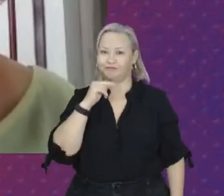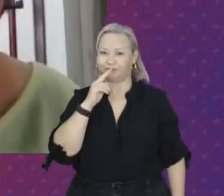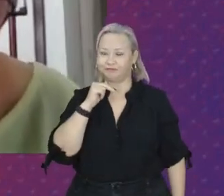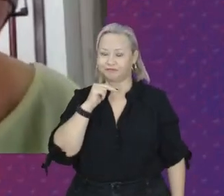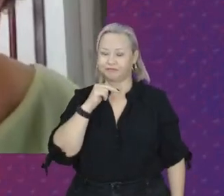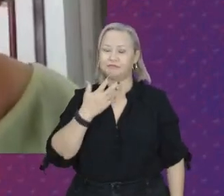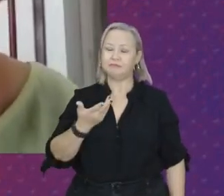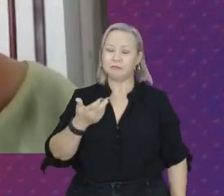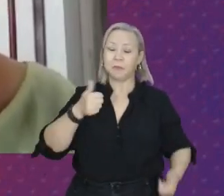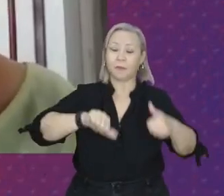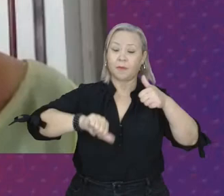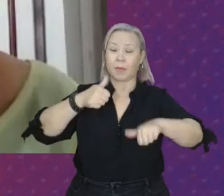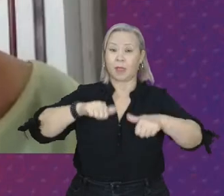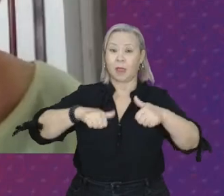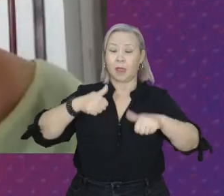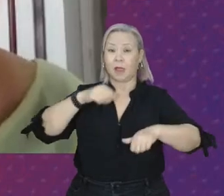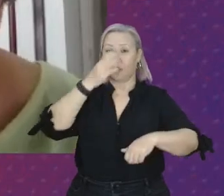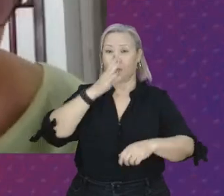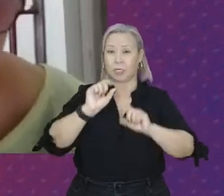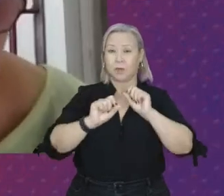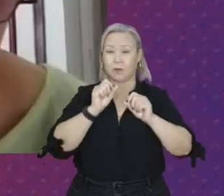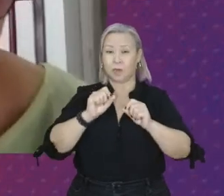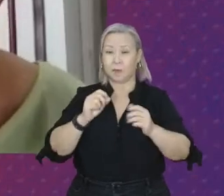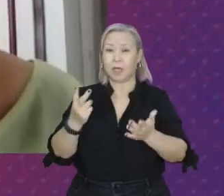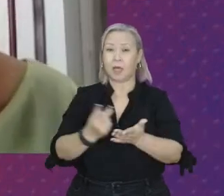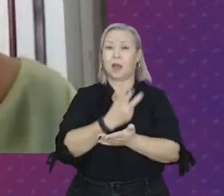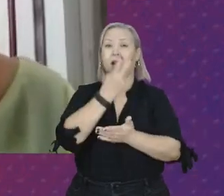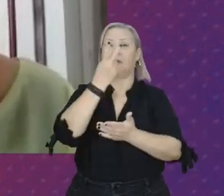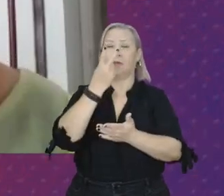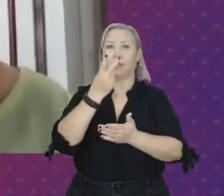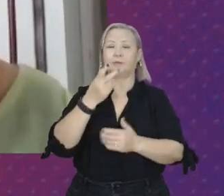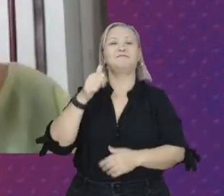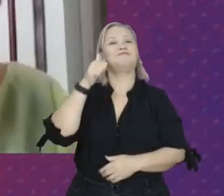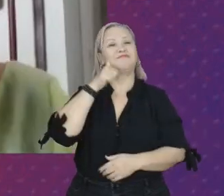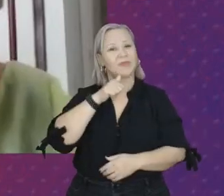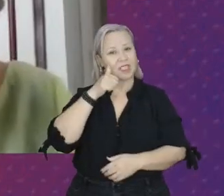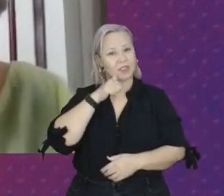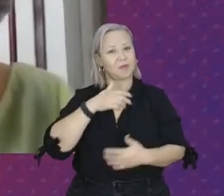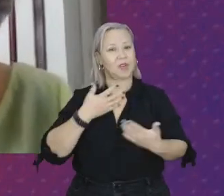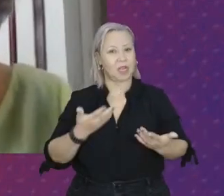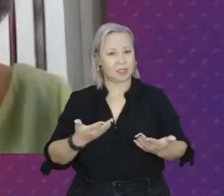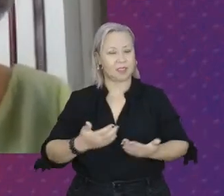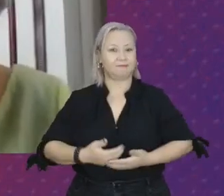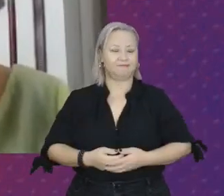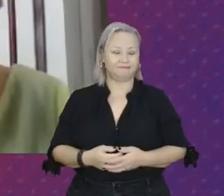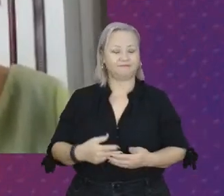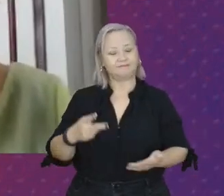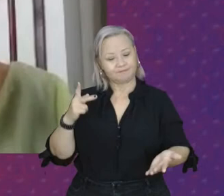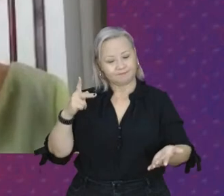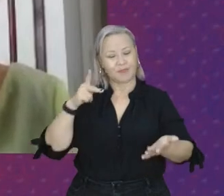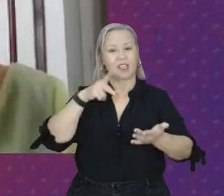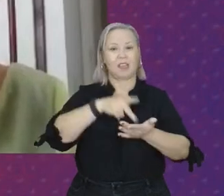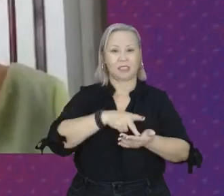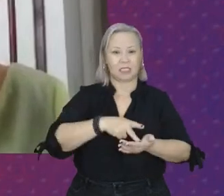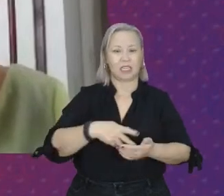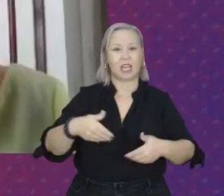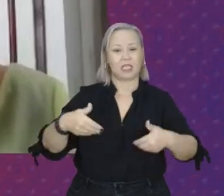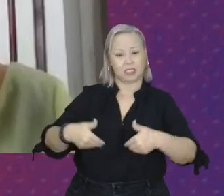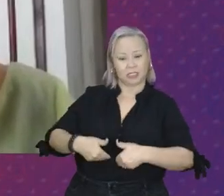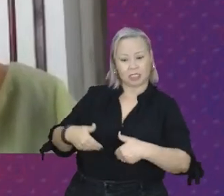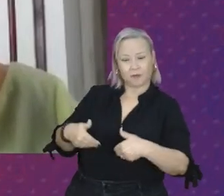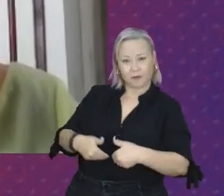no Brasil também ocorre com maior incidência entre as mulheres. Essa realidade da